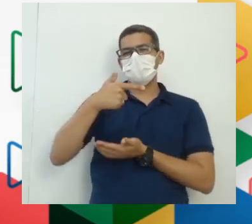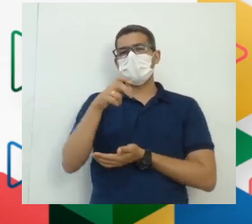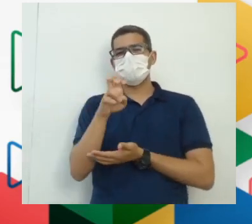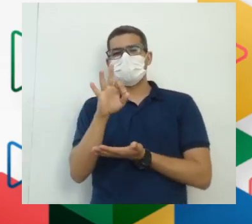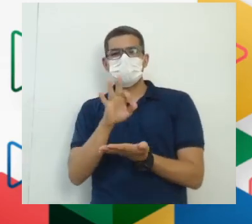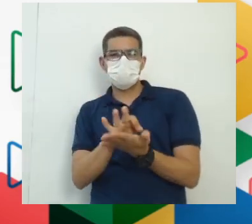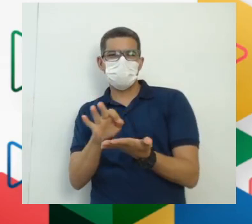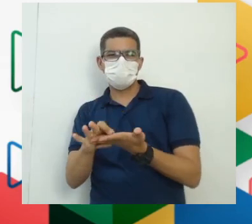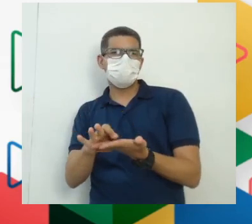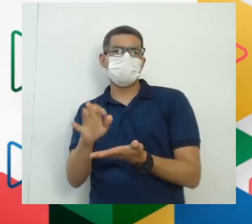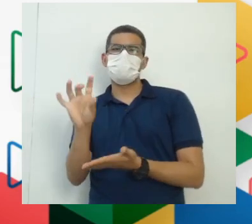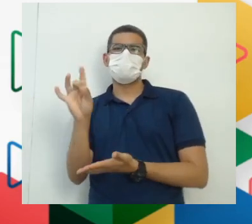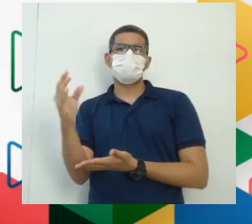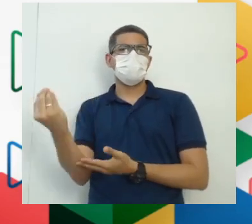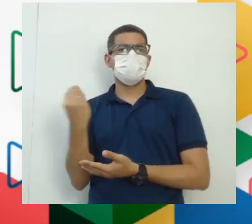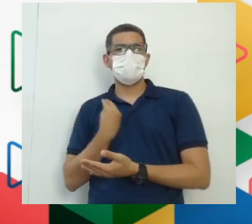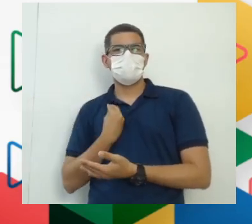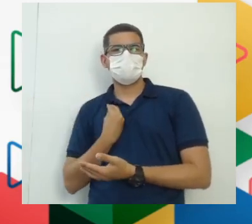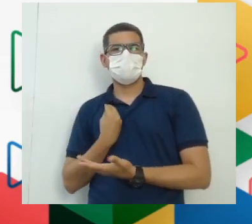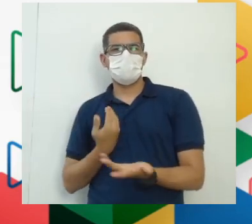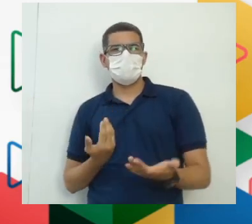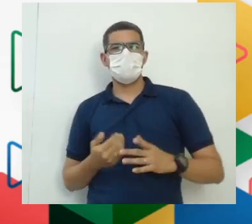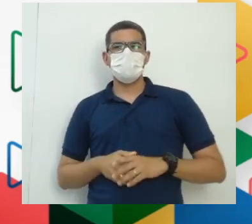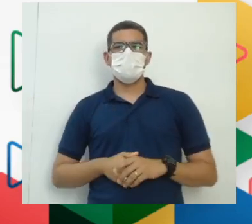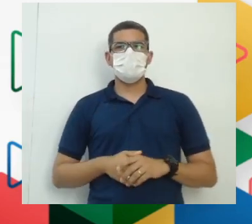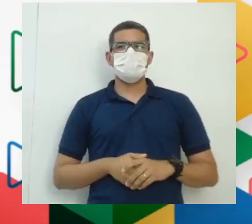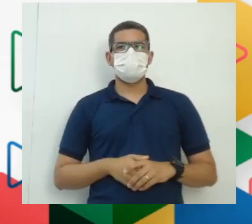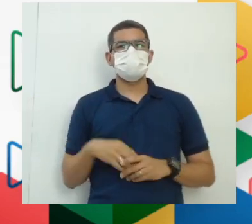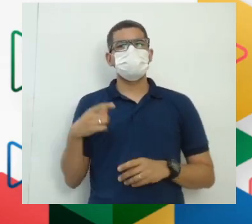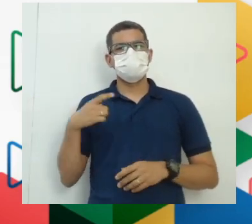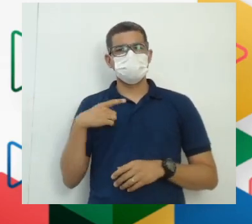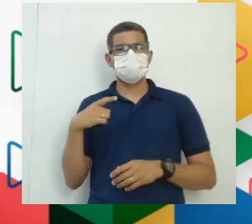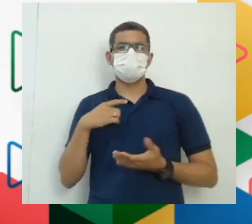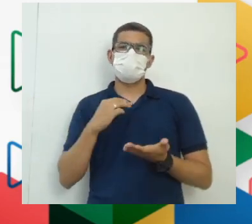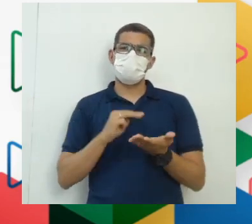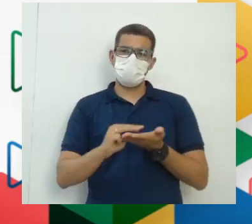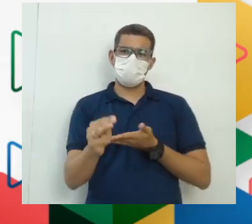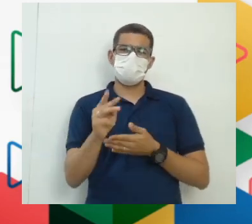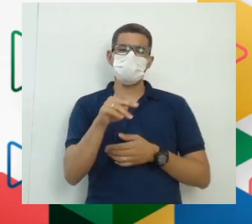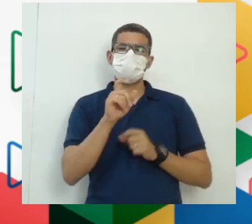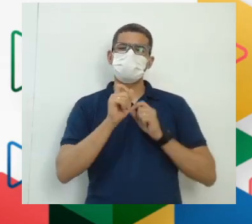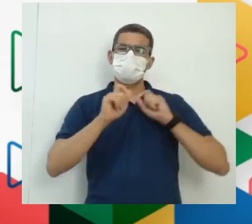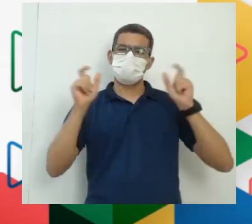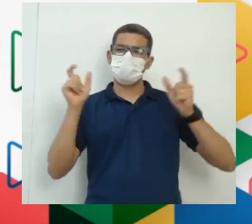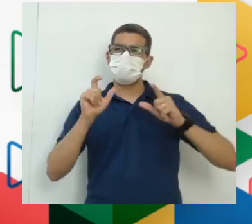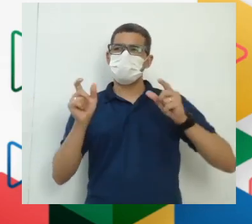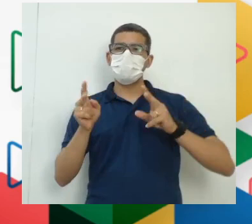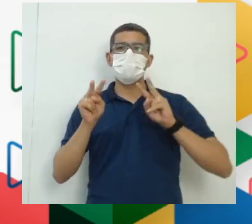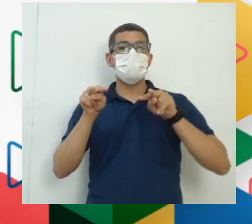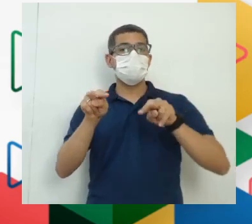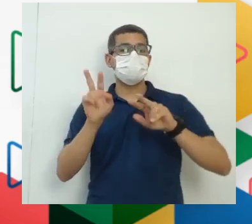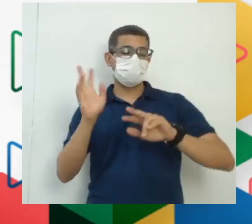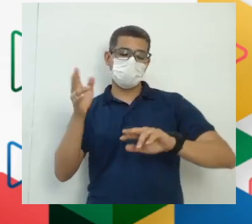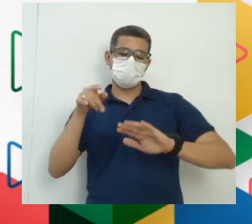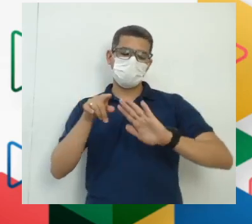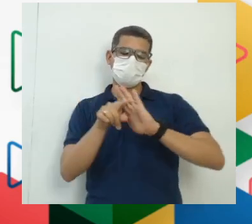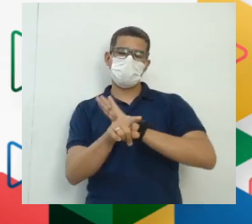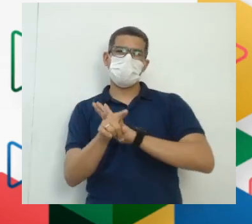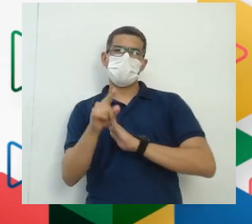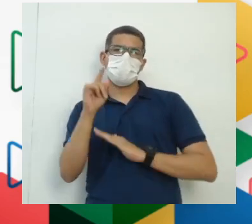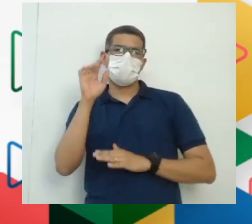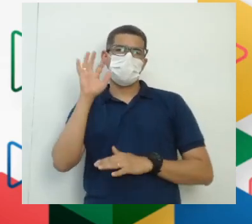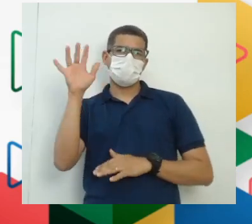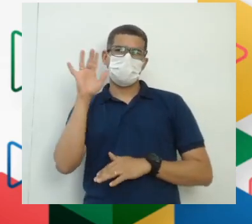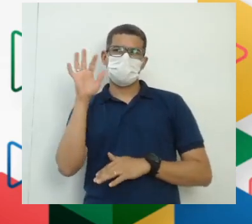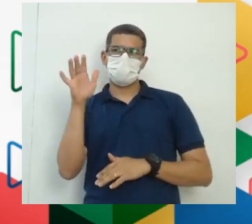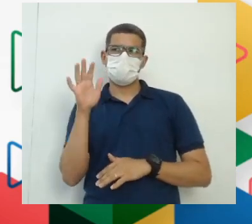por cada um que ele fabricava. Então aqui você tem uma mensagem dada, você já deve ter de repente visto essa questão e já pode até